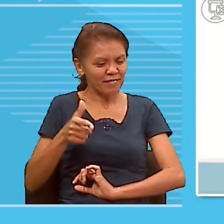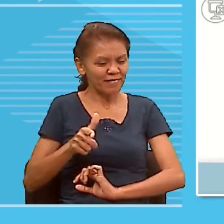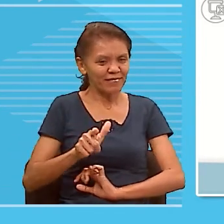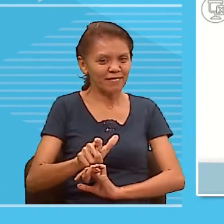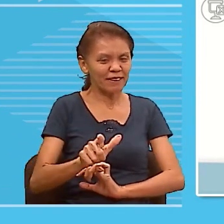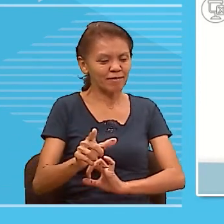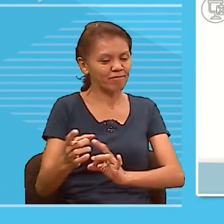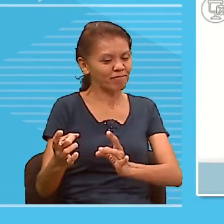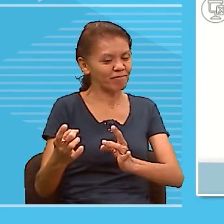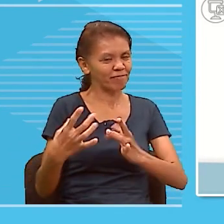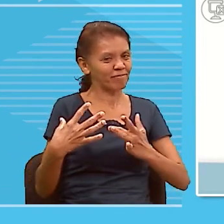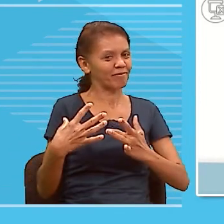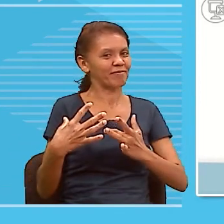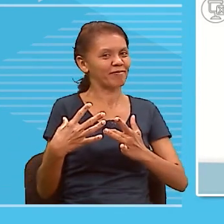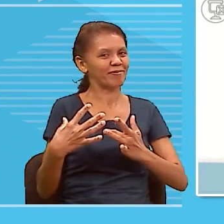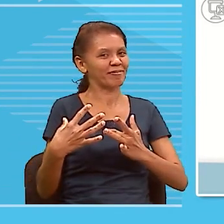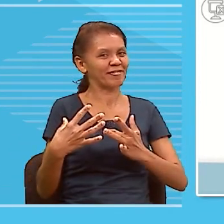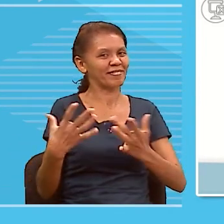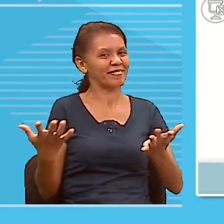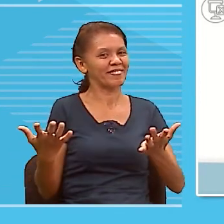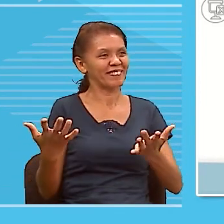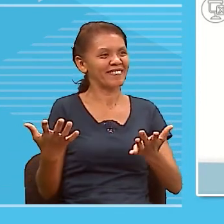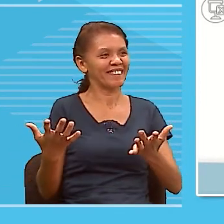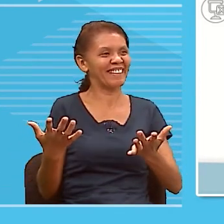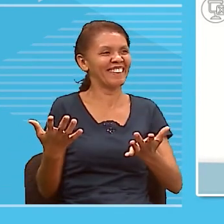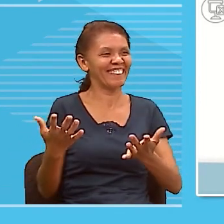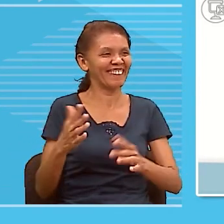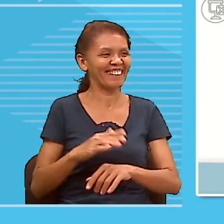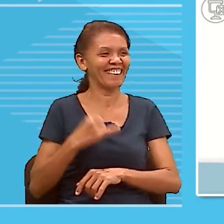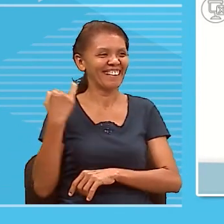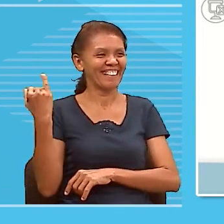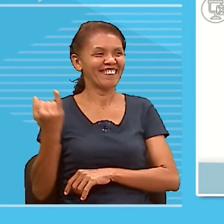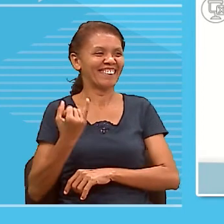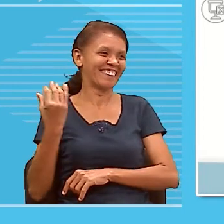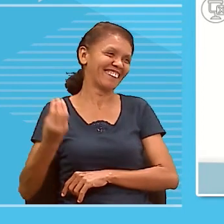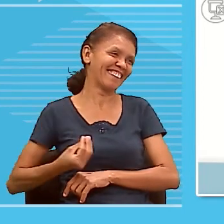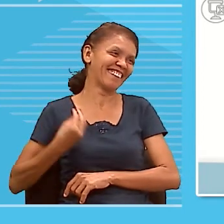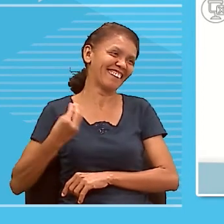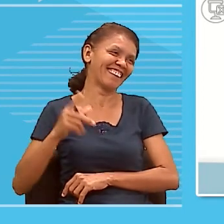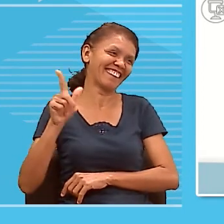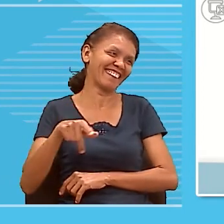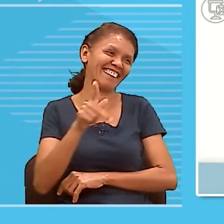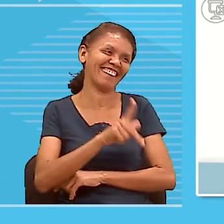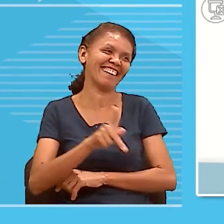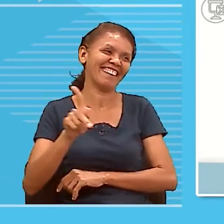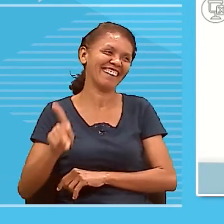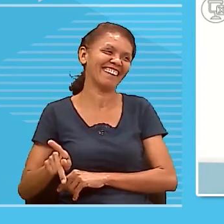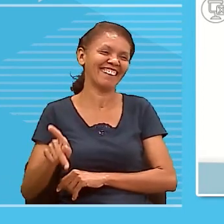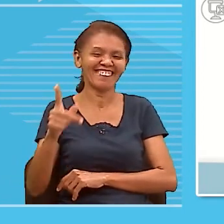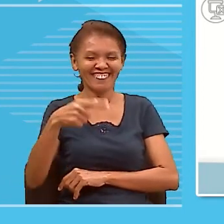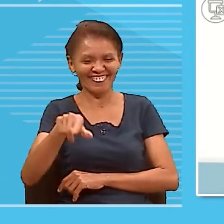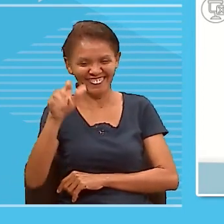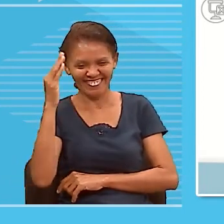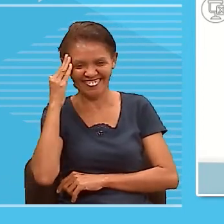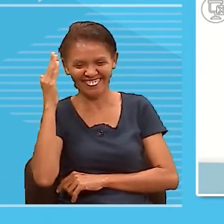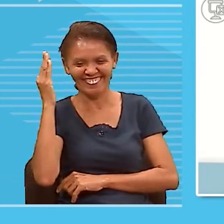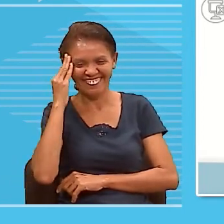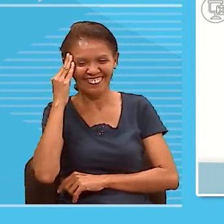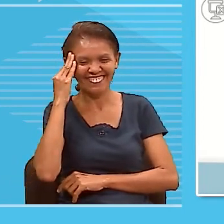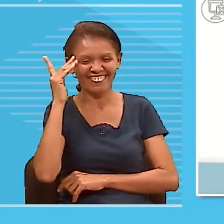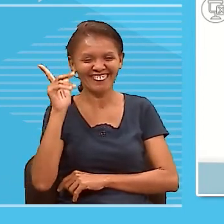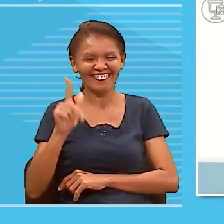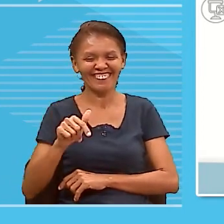aquilo que mais importa tchau Fernando entendeu né